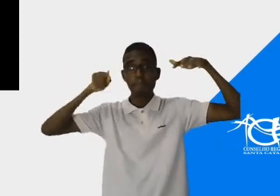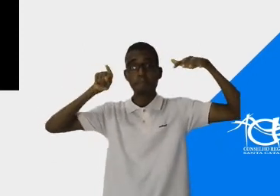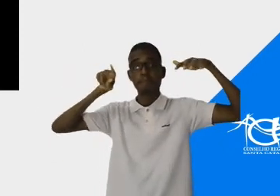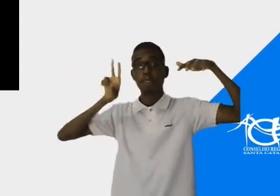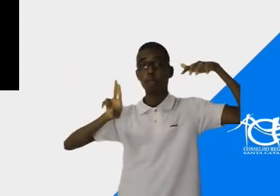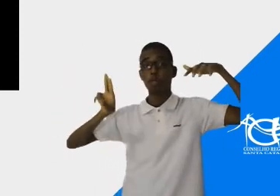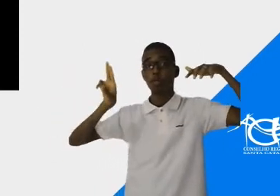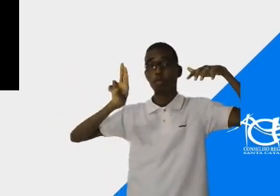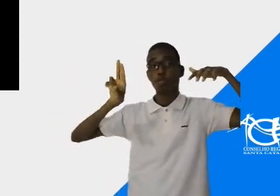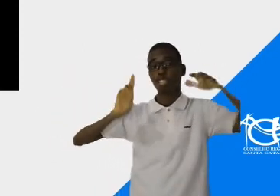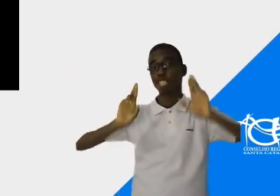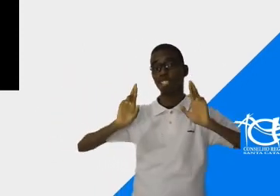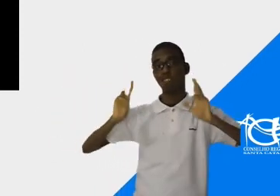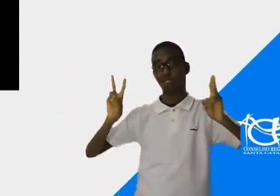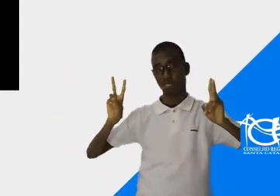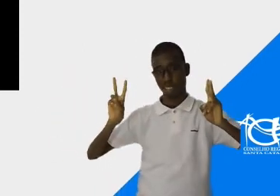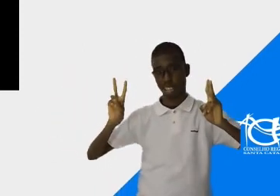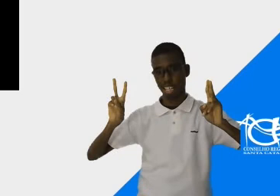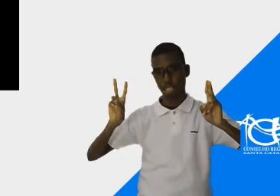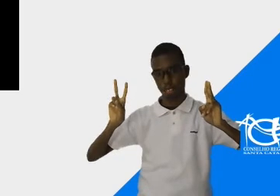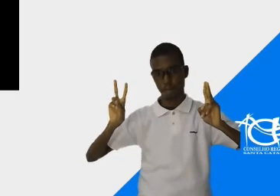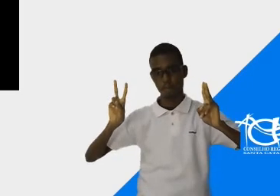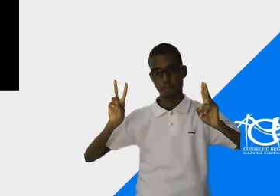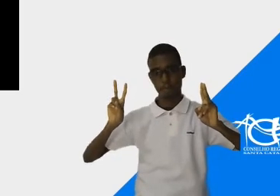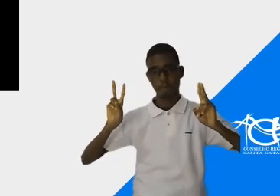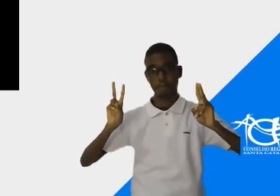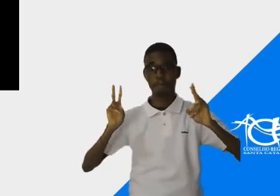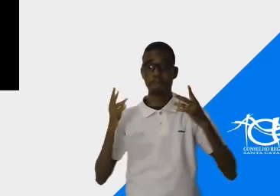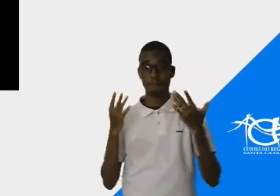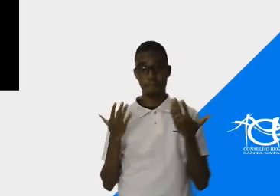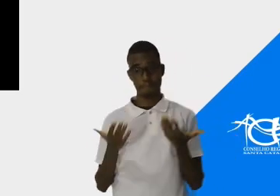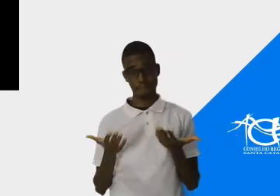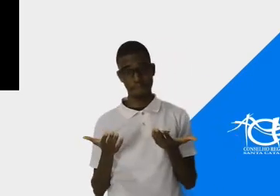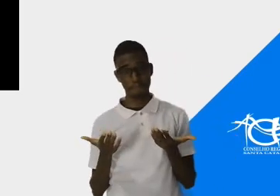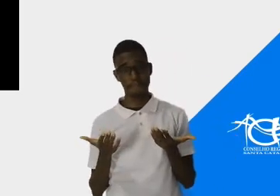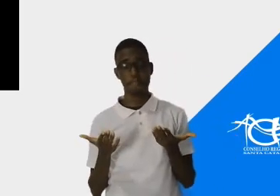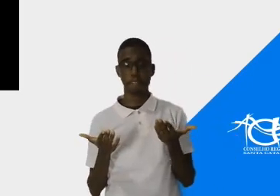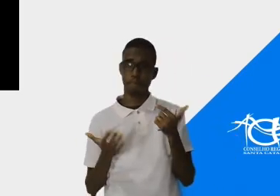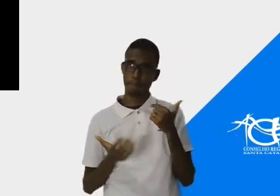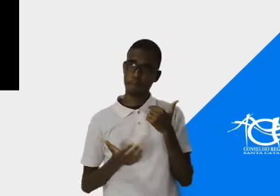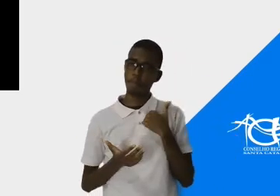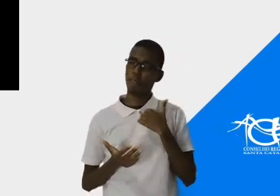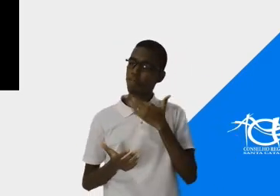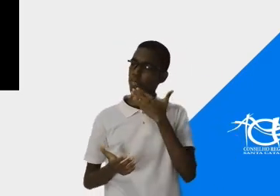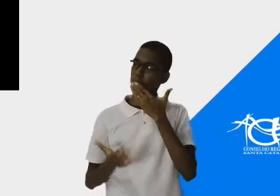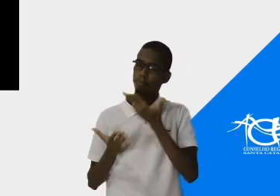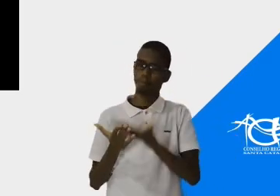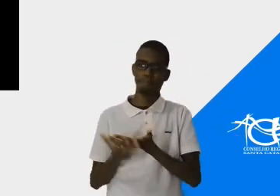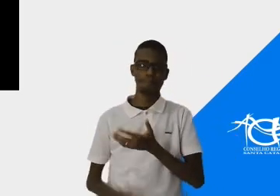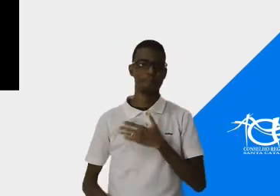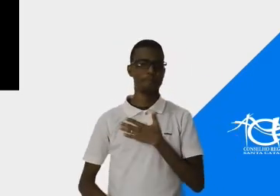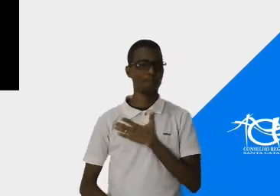ouvindo. Então, isso eu acho fascinante, né? Eu acho fascinante.